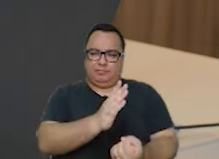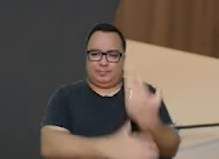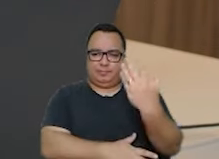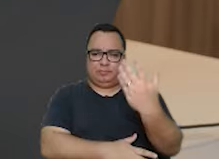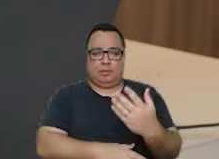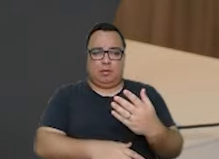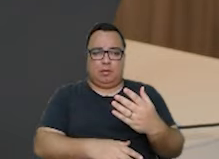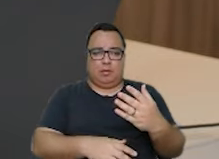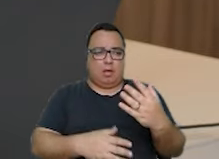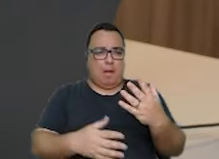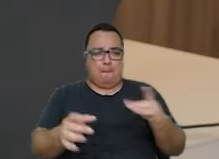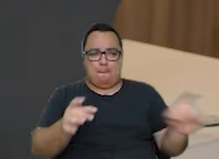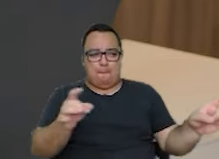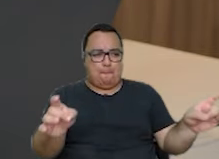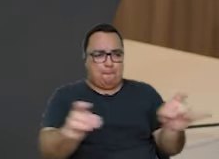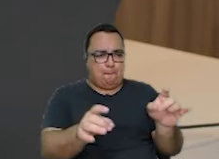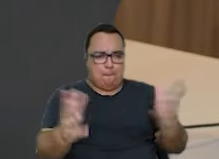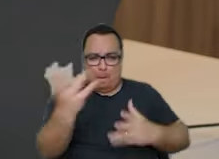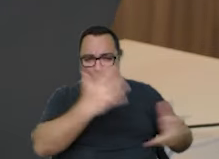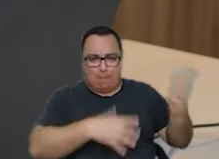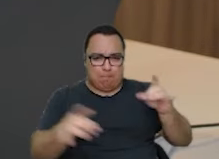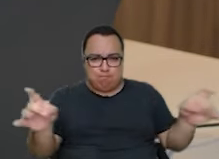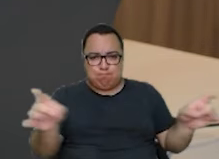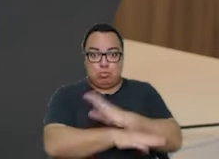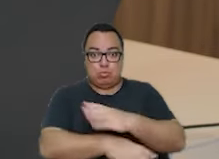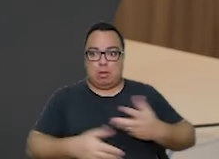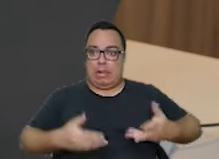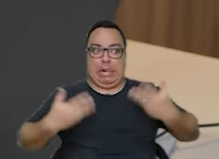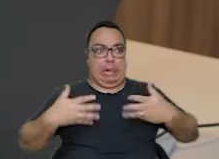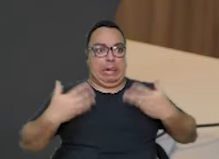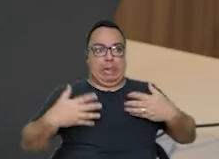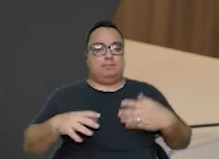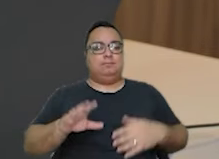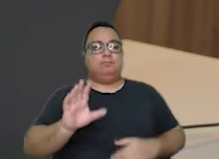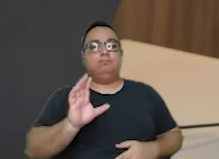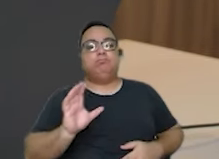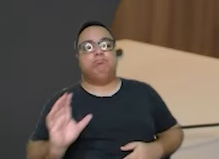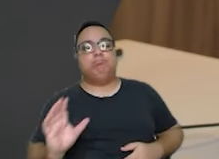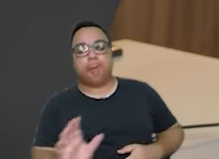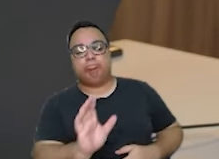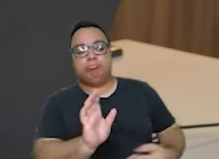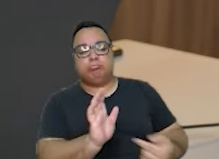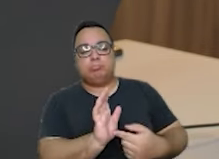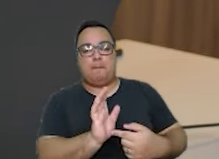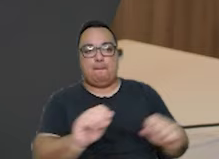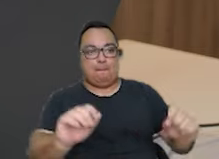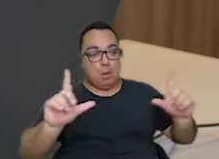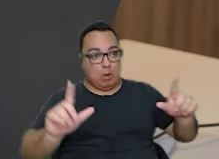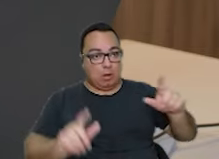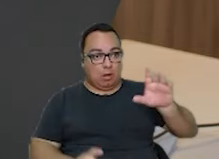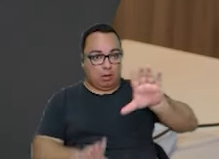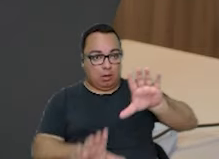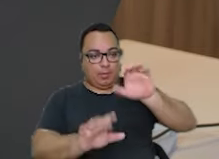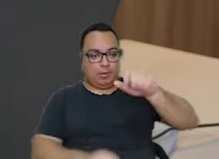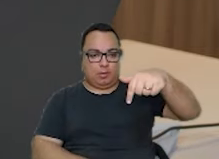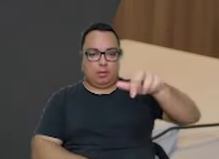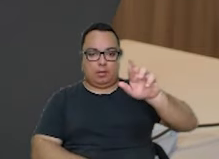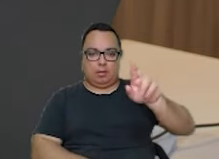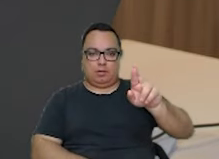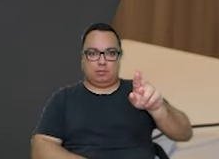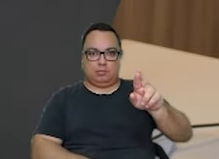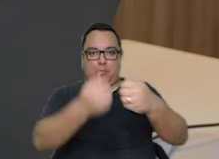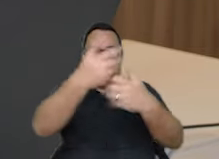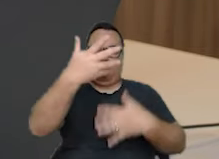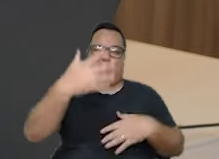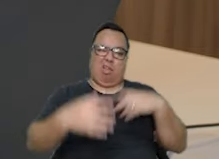tal na hora que ele ainda tá empolgado né coloca lá o q code já vai para um formulário simples né não precisa ser